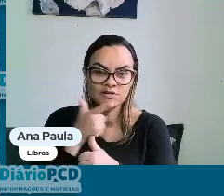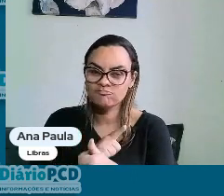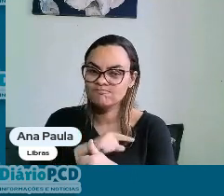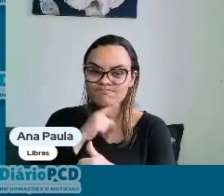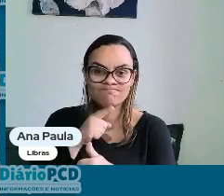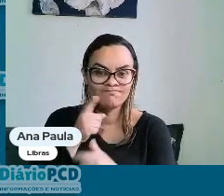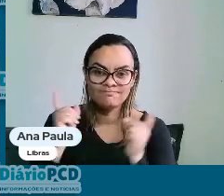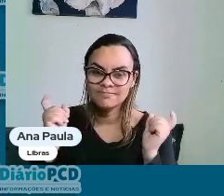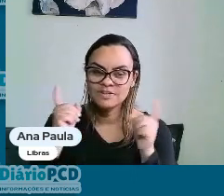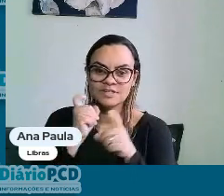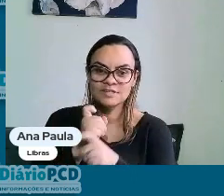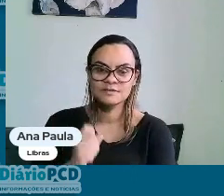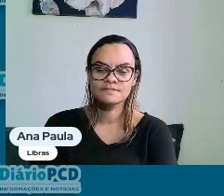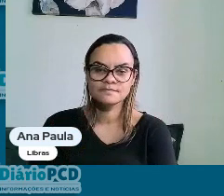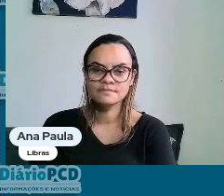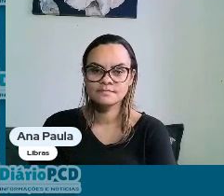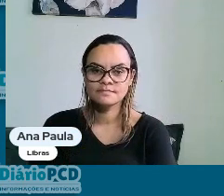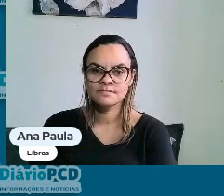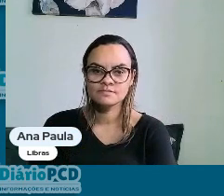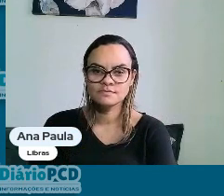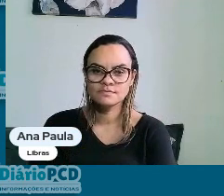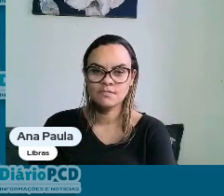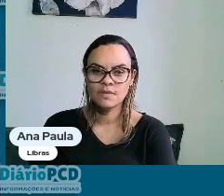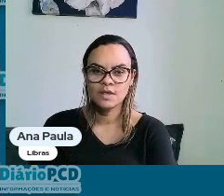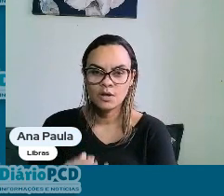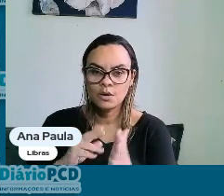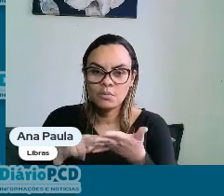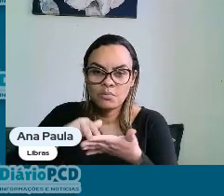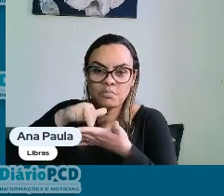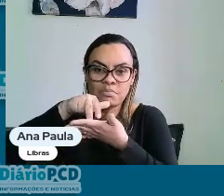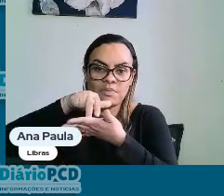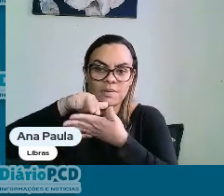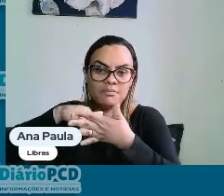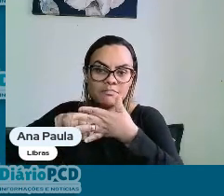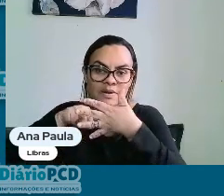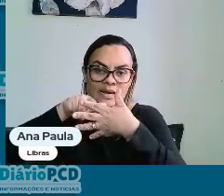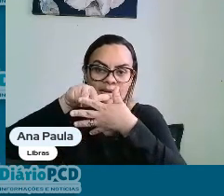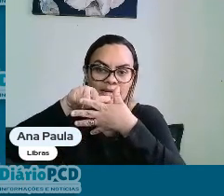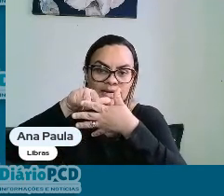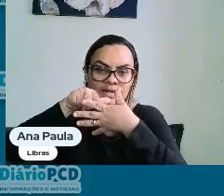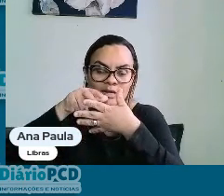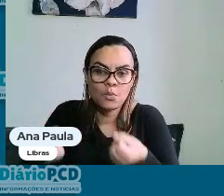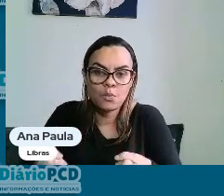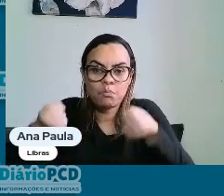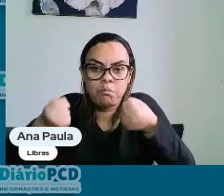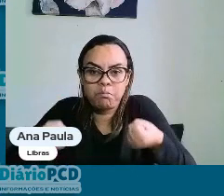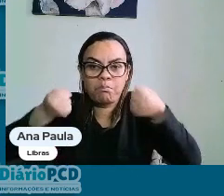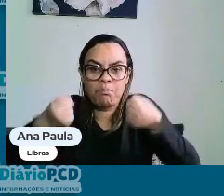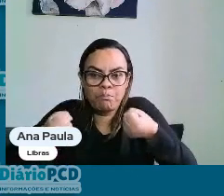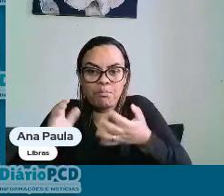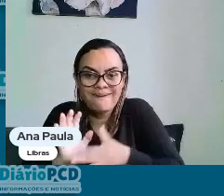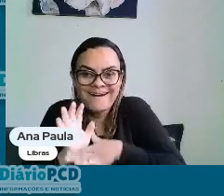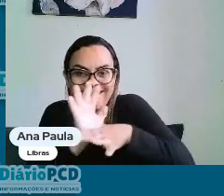muito difícil, porque tem que subir numa escada, então, se não forem pessoas auxiliando, não